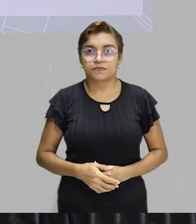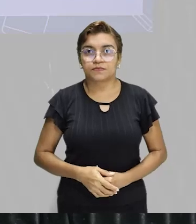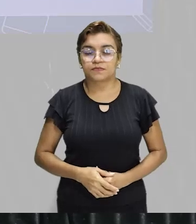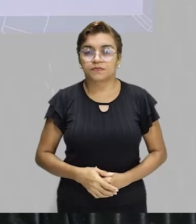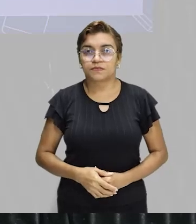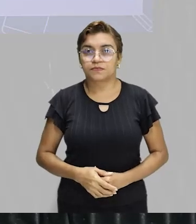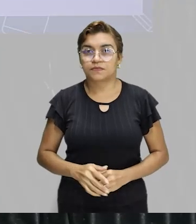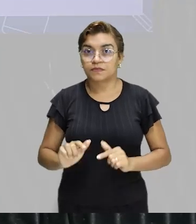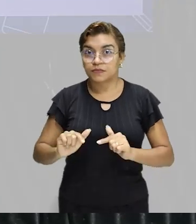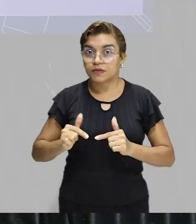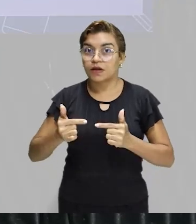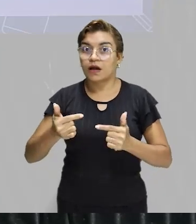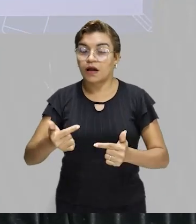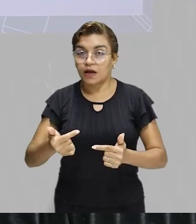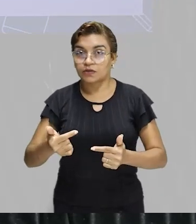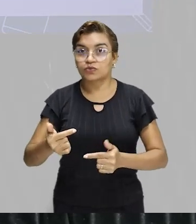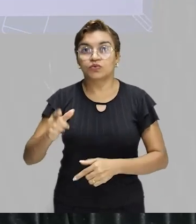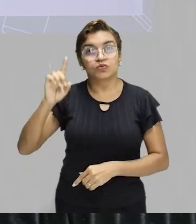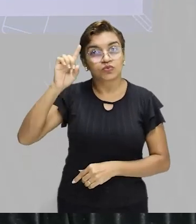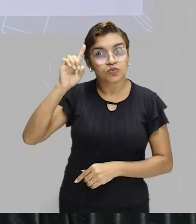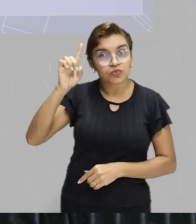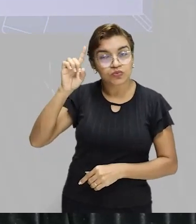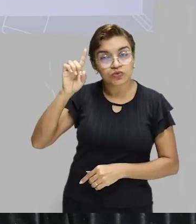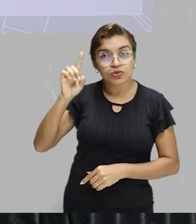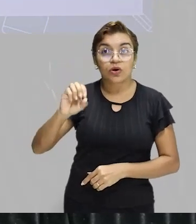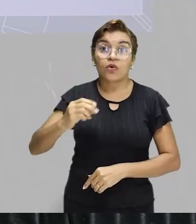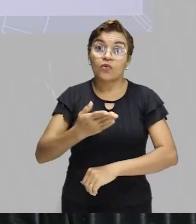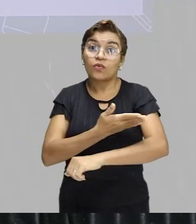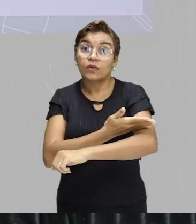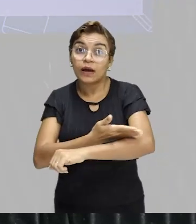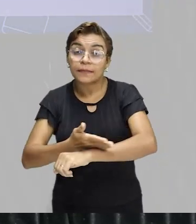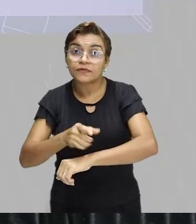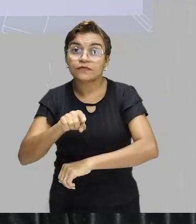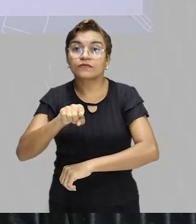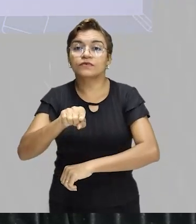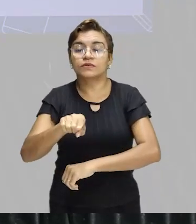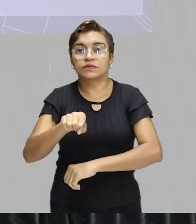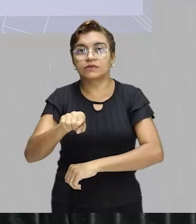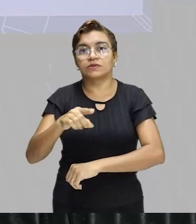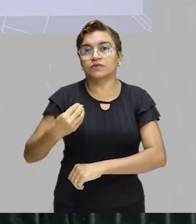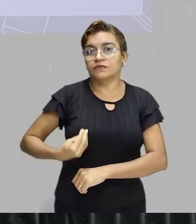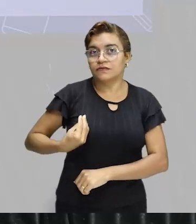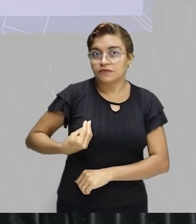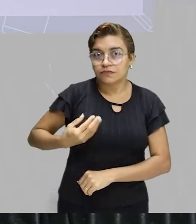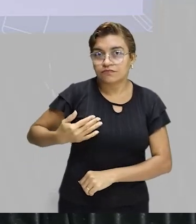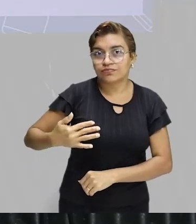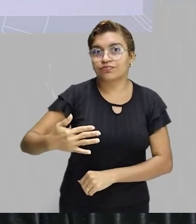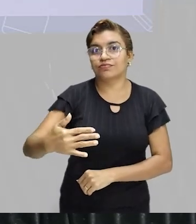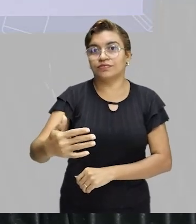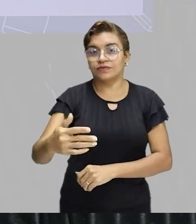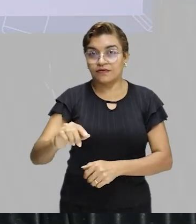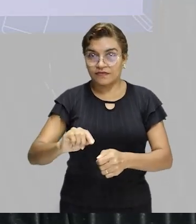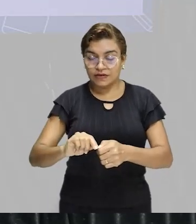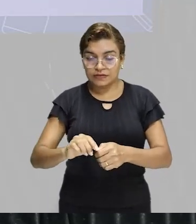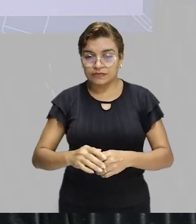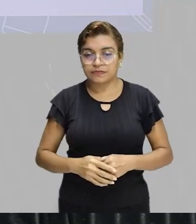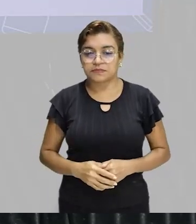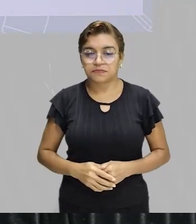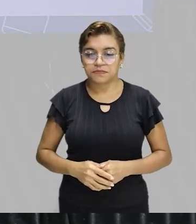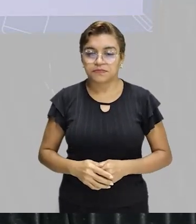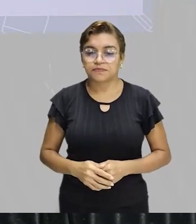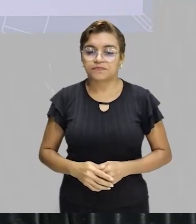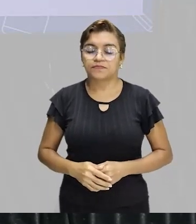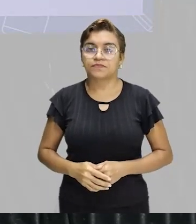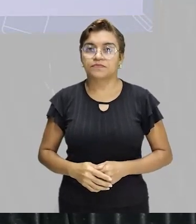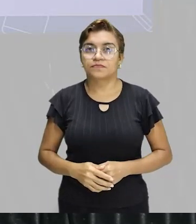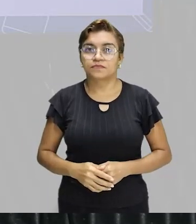habits, ações de rotina ou hábitos. Então, coisas que você faz no seu cotidiano. General facts or